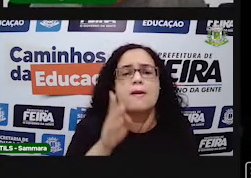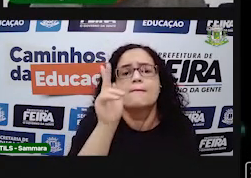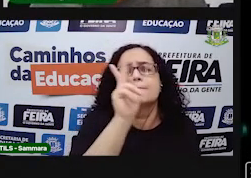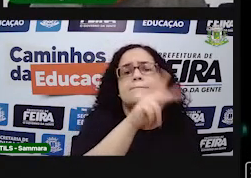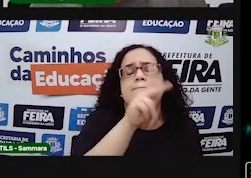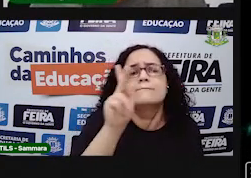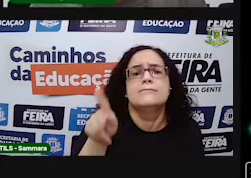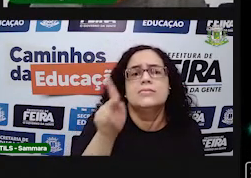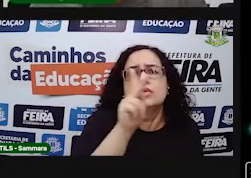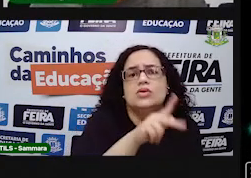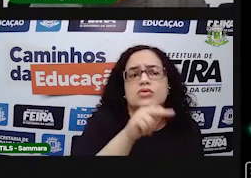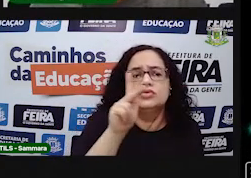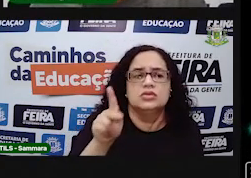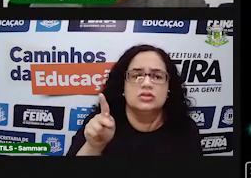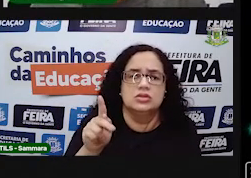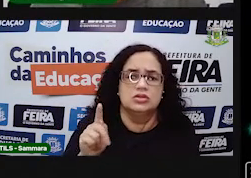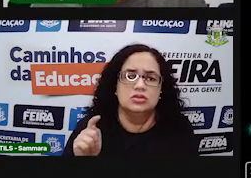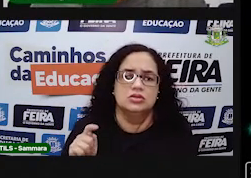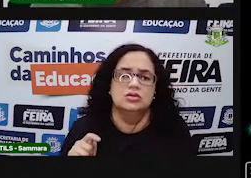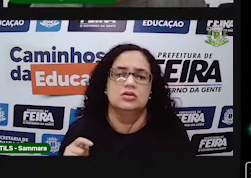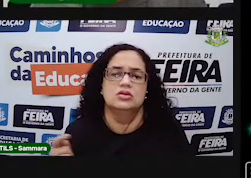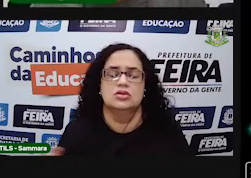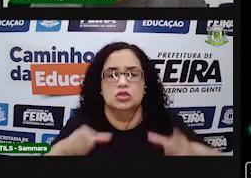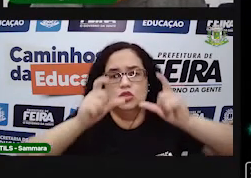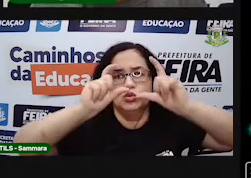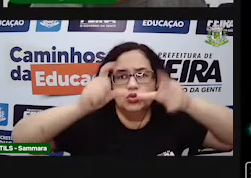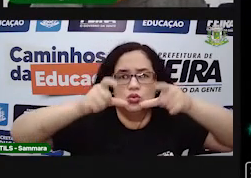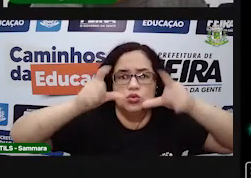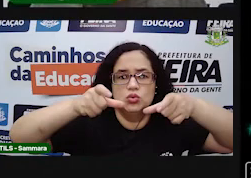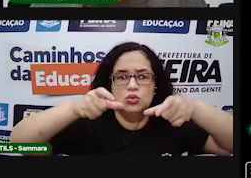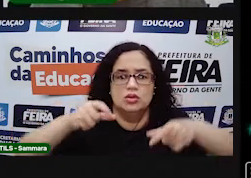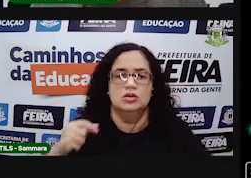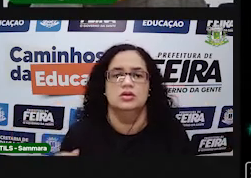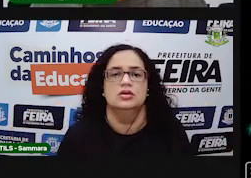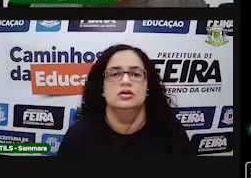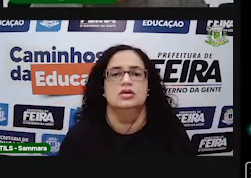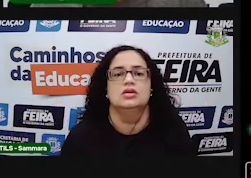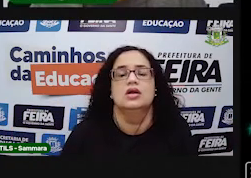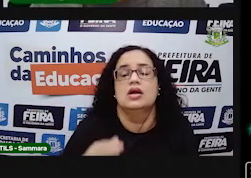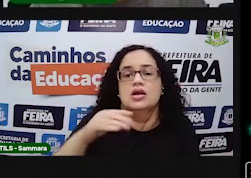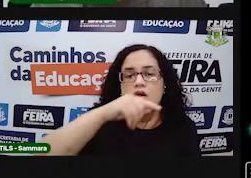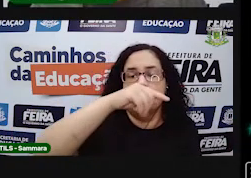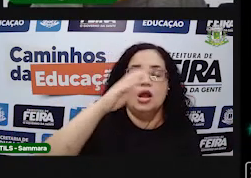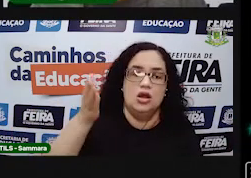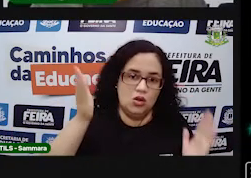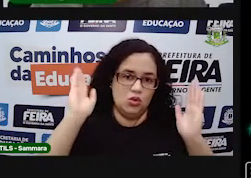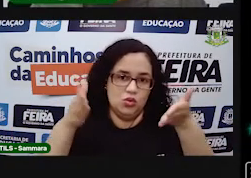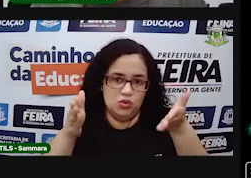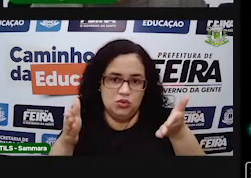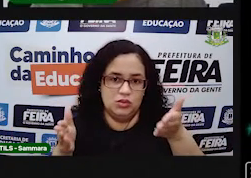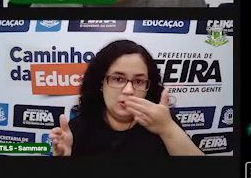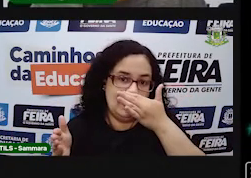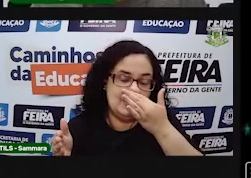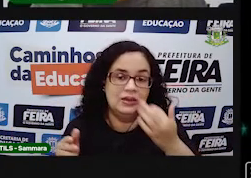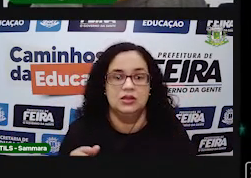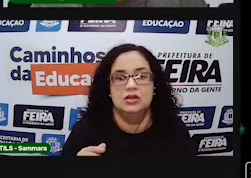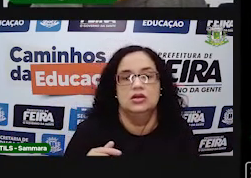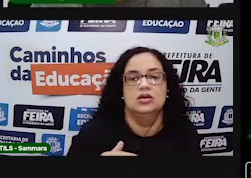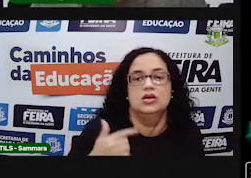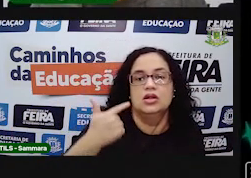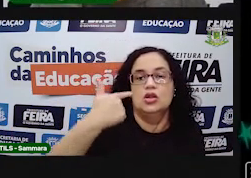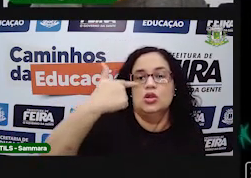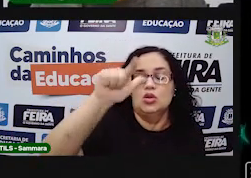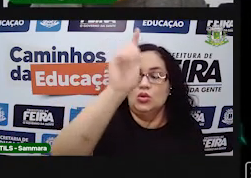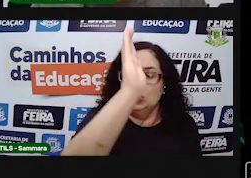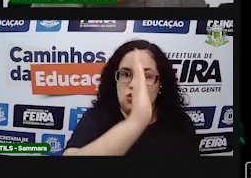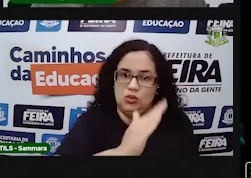bacana, professor, e se a gente for para esse lugar aqui, ó, onde o senhor está indo agora, ó, aí ele